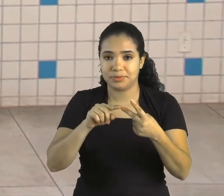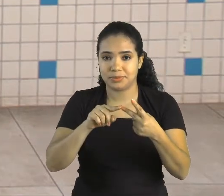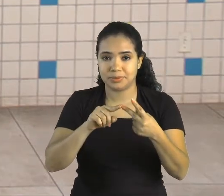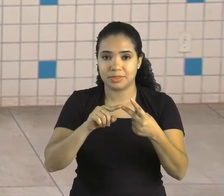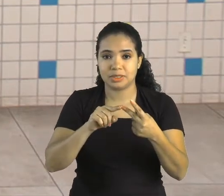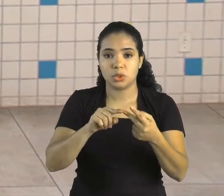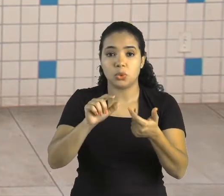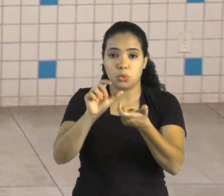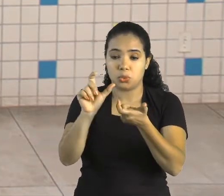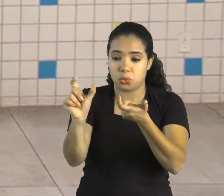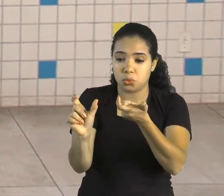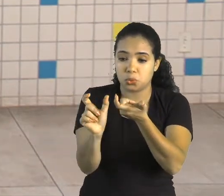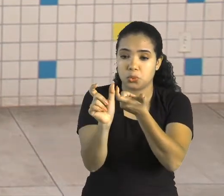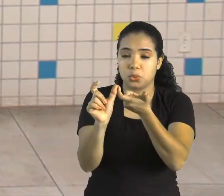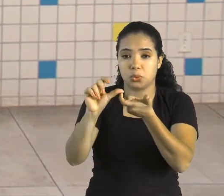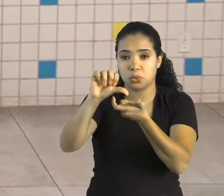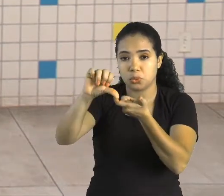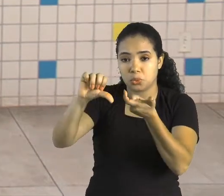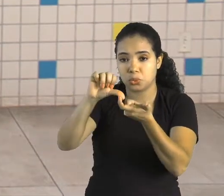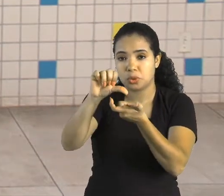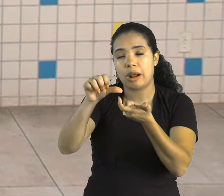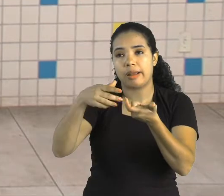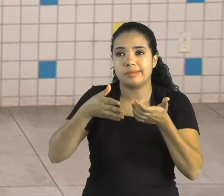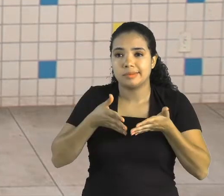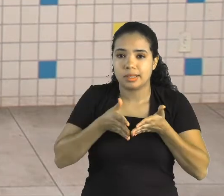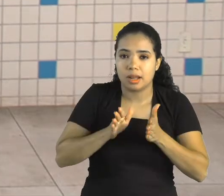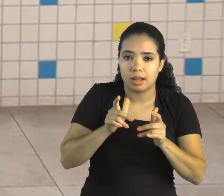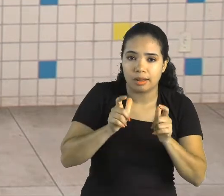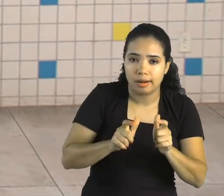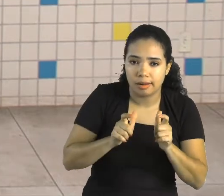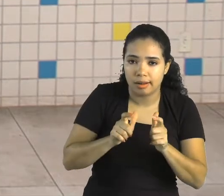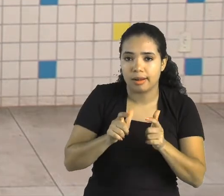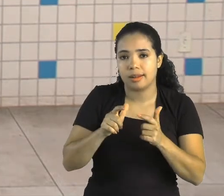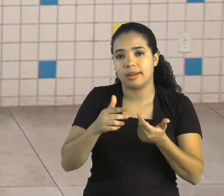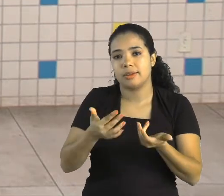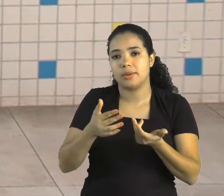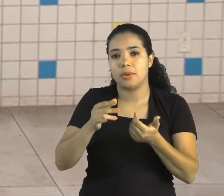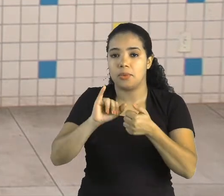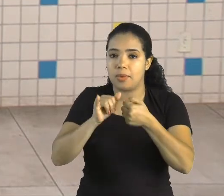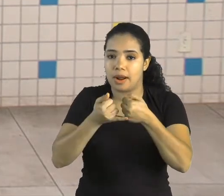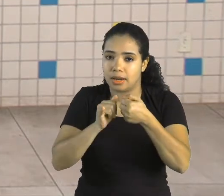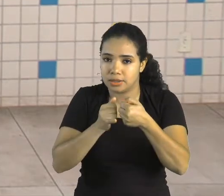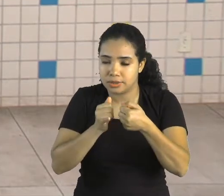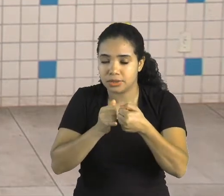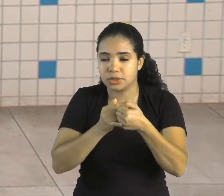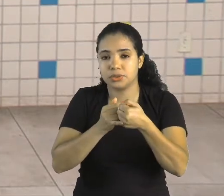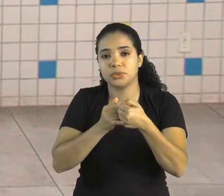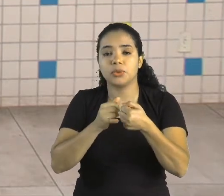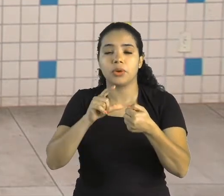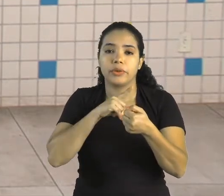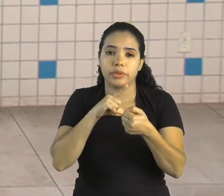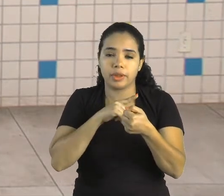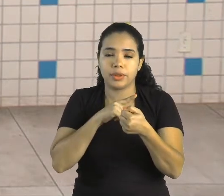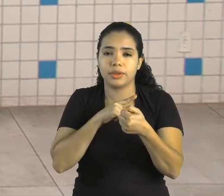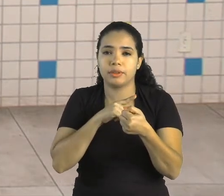o sufixo indica nacionalidade, quando é um adjetivo e quando ocupa uma